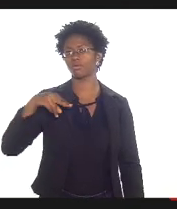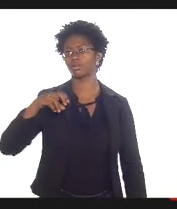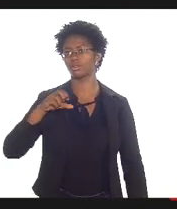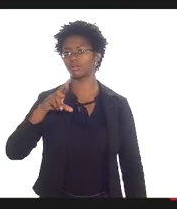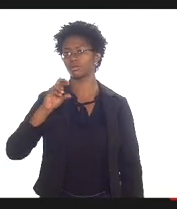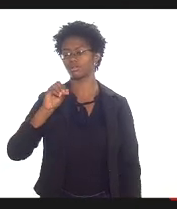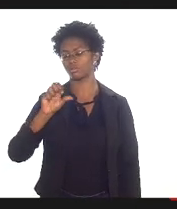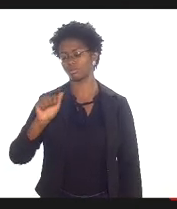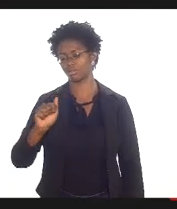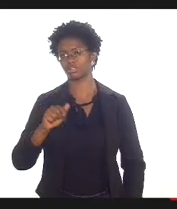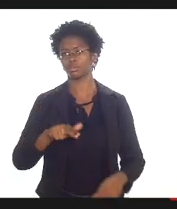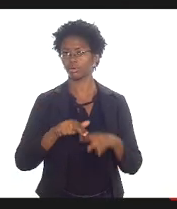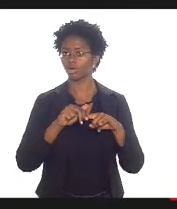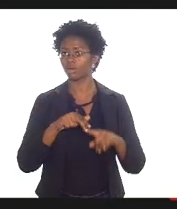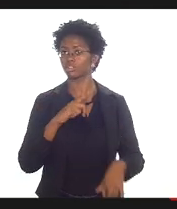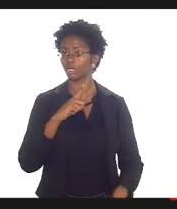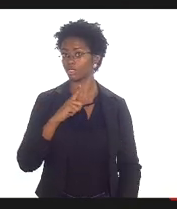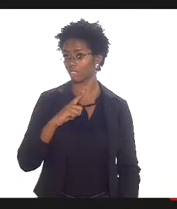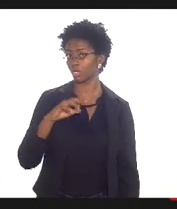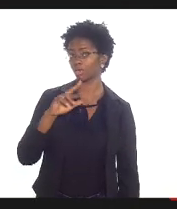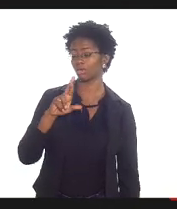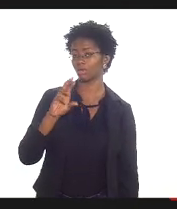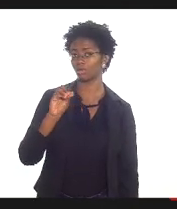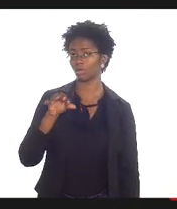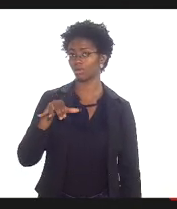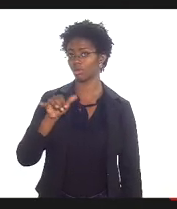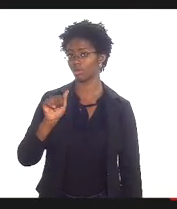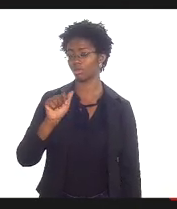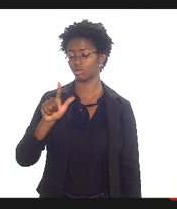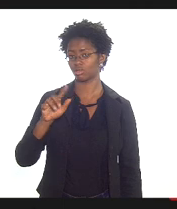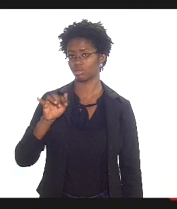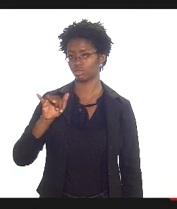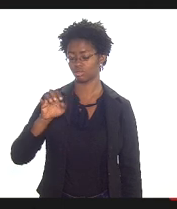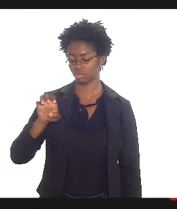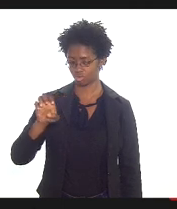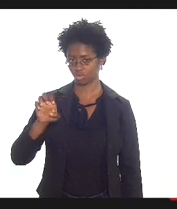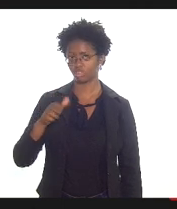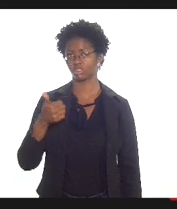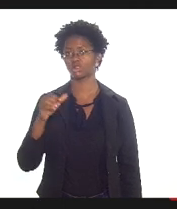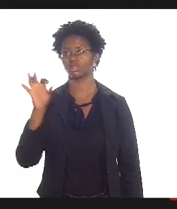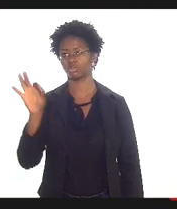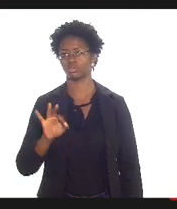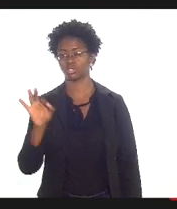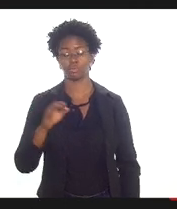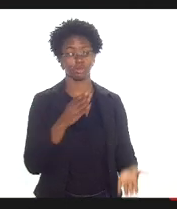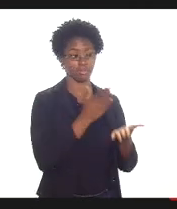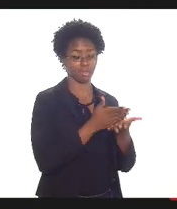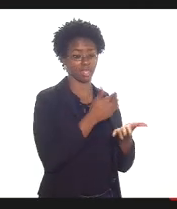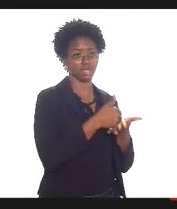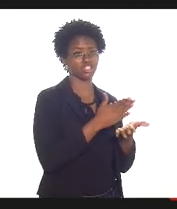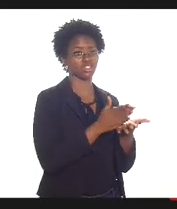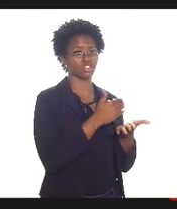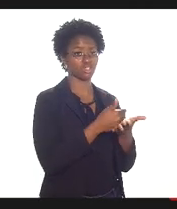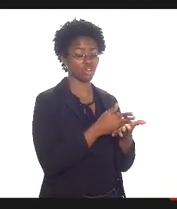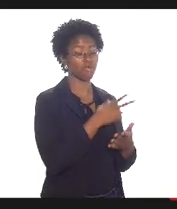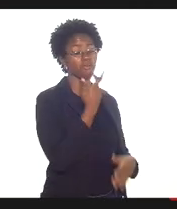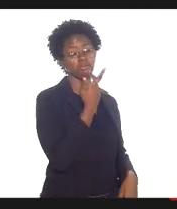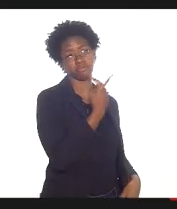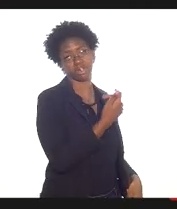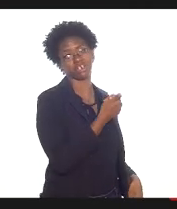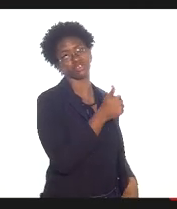onerosa tem um royalty da ordem de 10%, enquanto o regime de partilha de produção fala em royalties